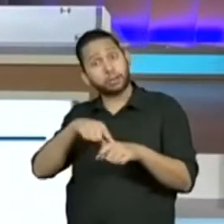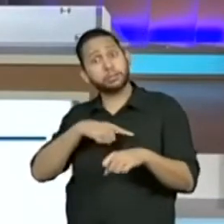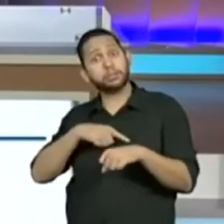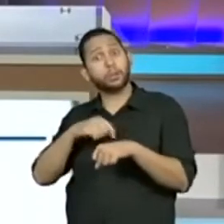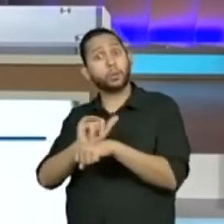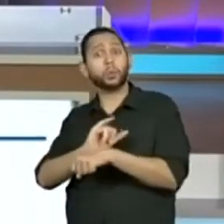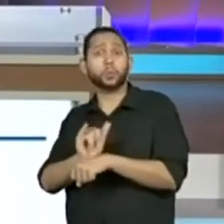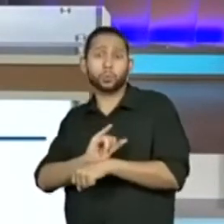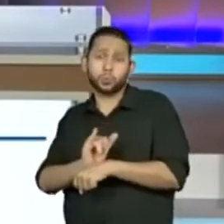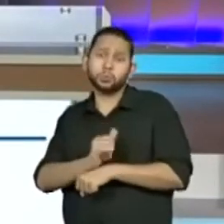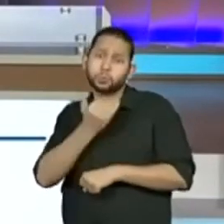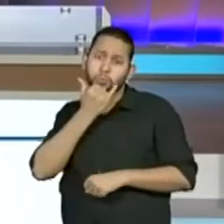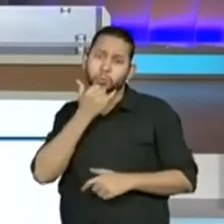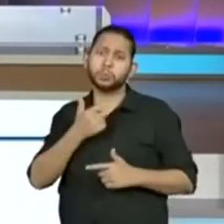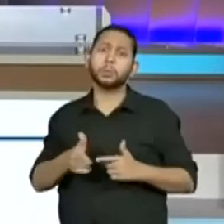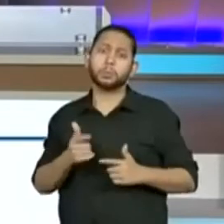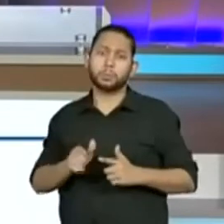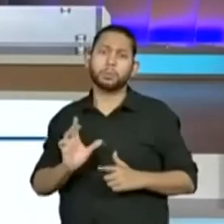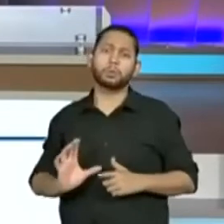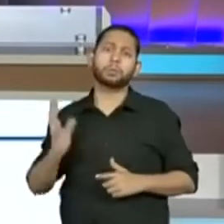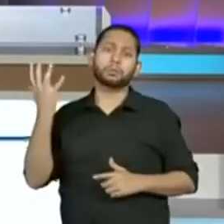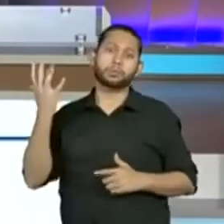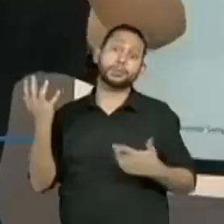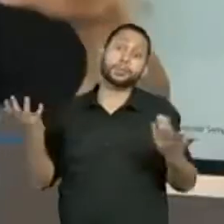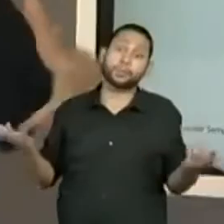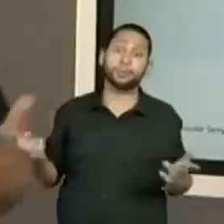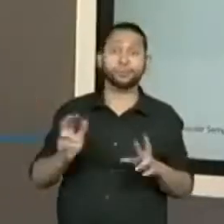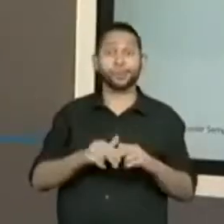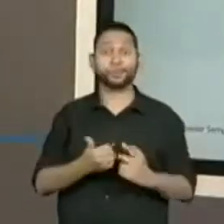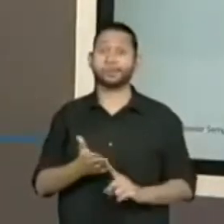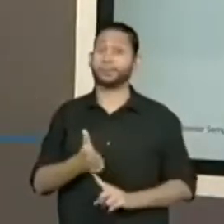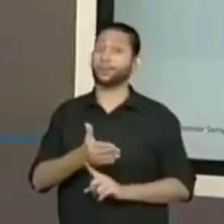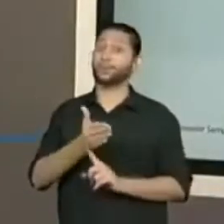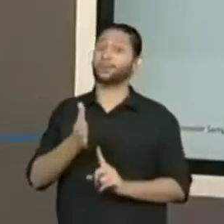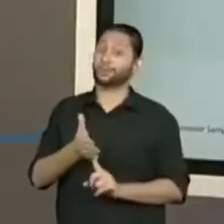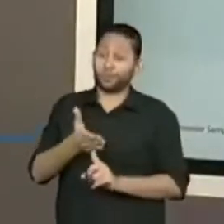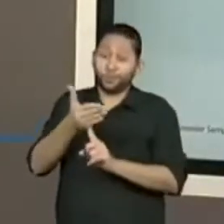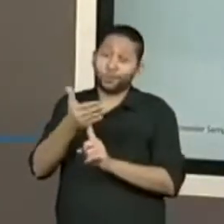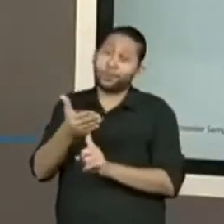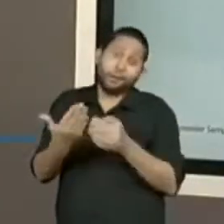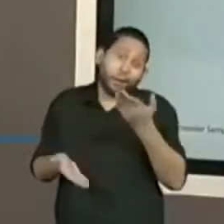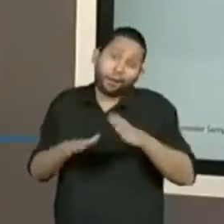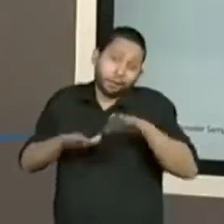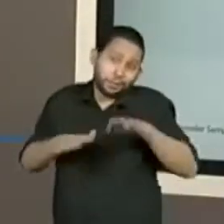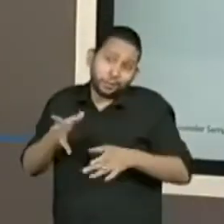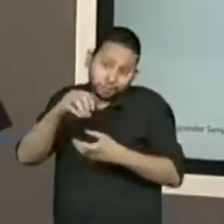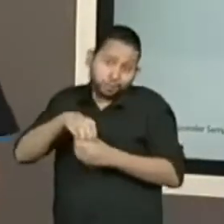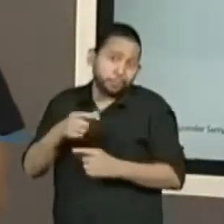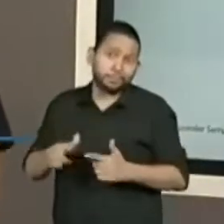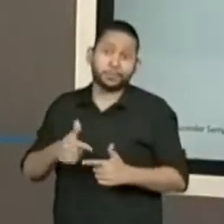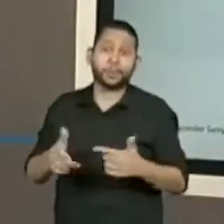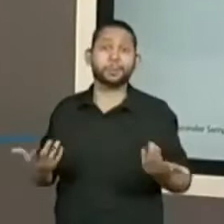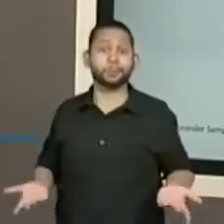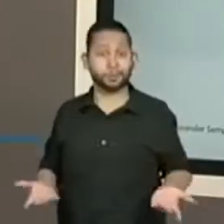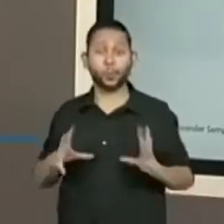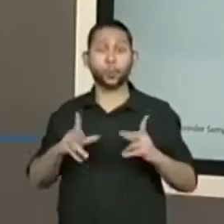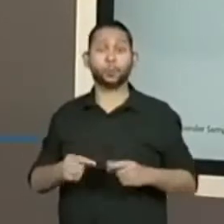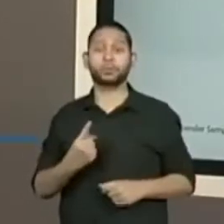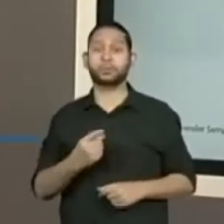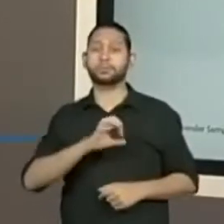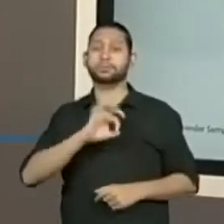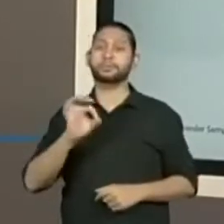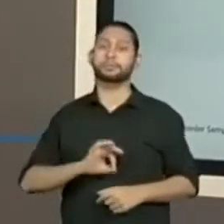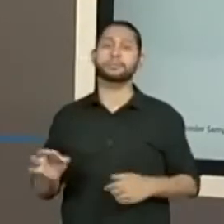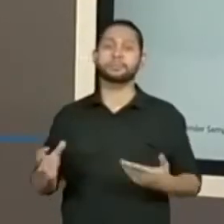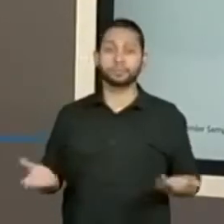YouTube. São problemas técnicos que essa modernidade, a era digital nos traz, né? Nem sempre tudo dá certo. Quem